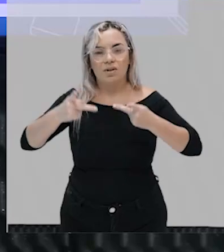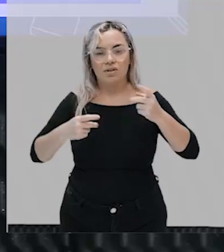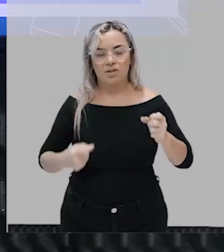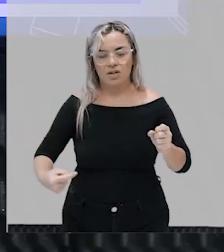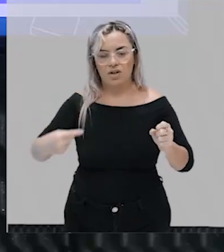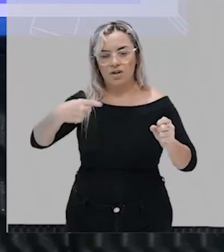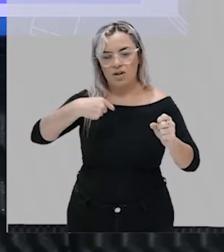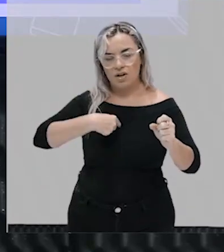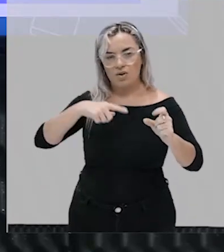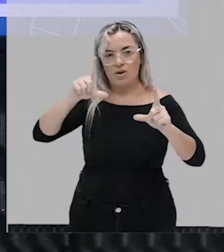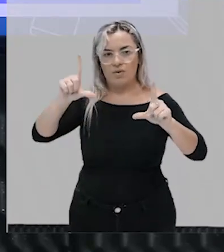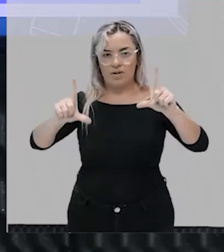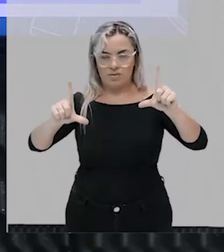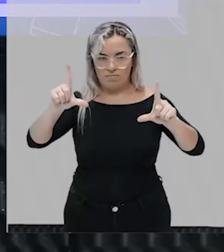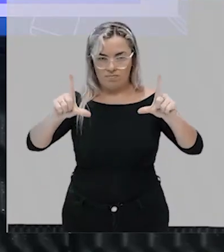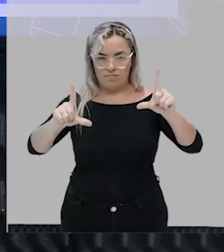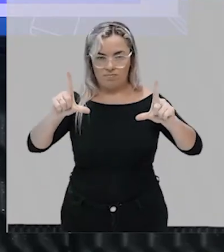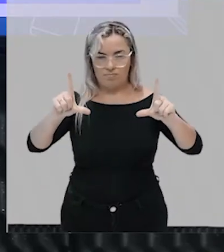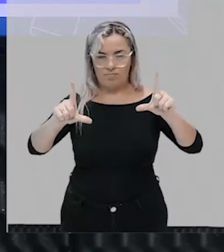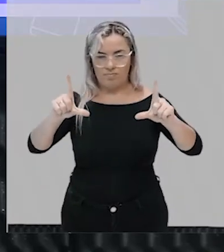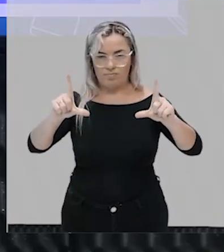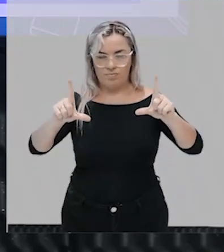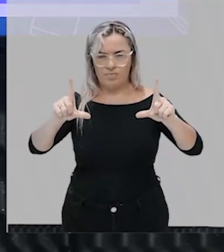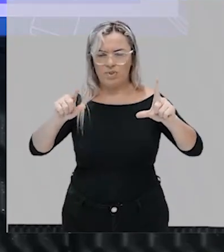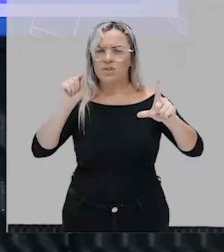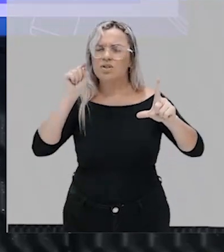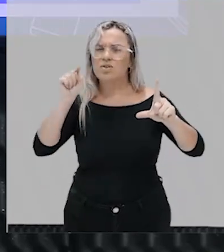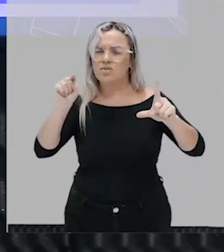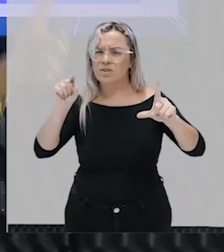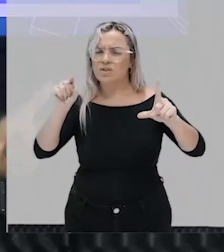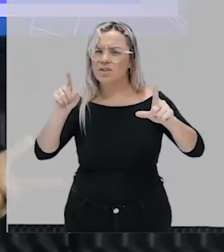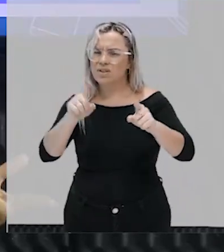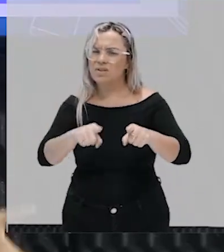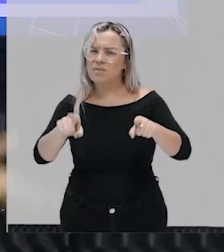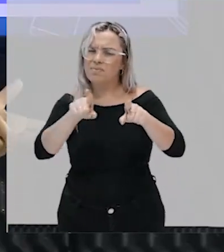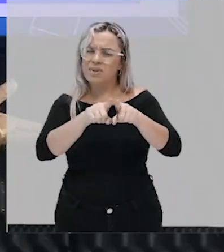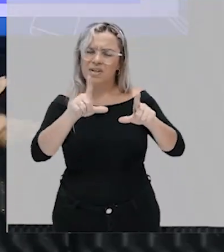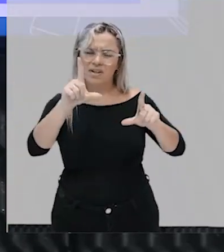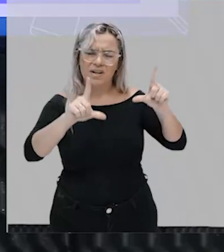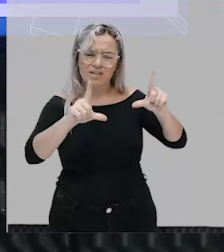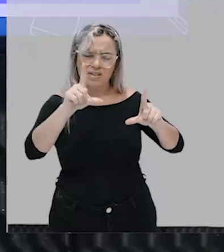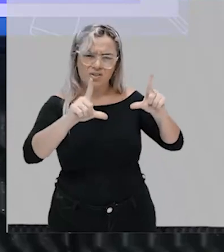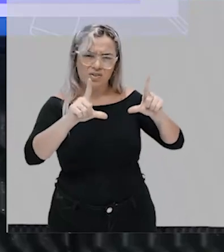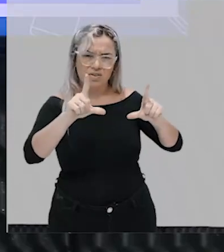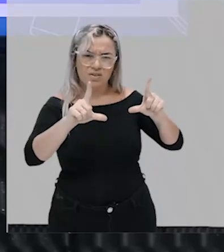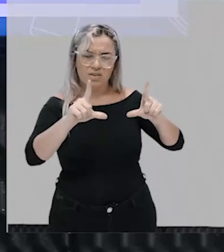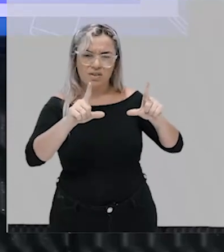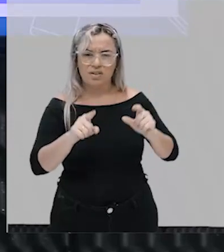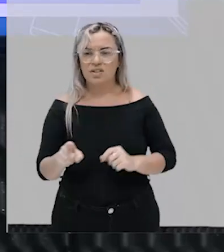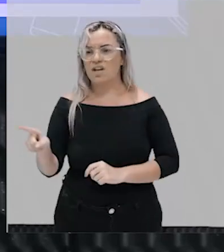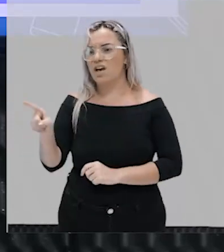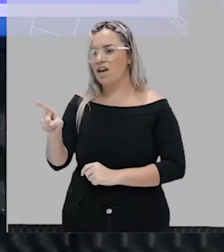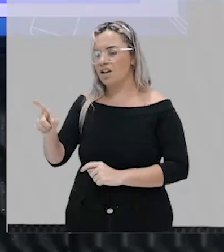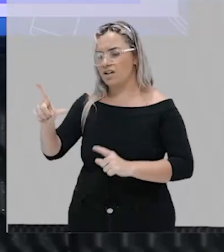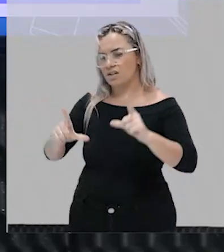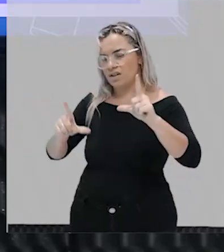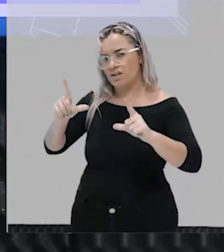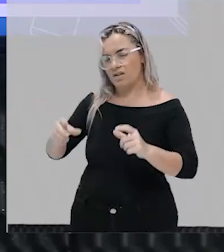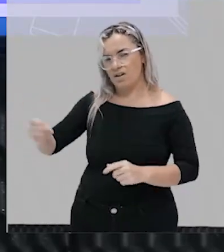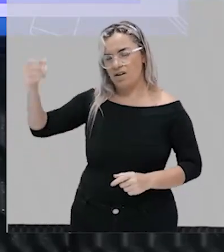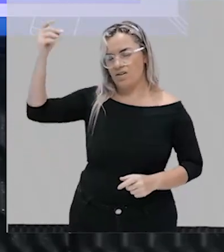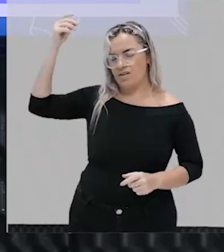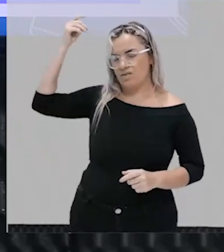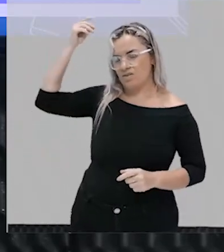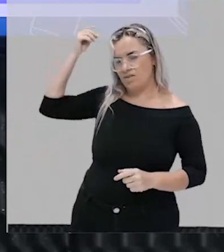eu assisto, e tu assistes, e ele assiste, e passado,